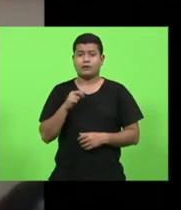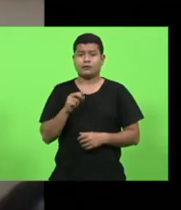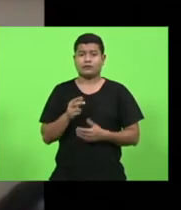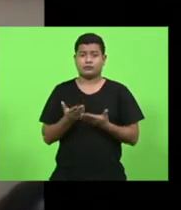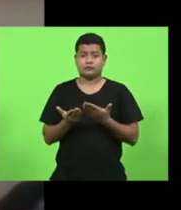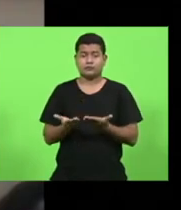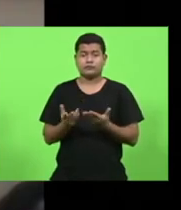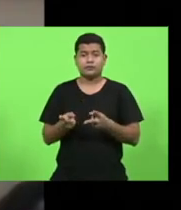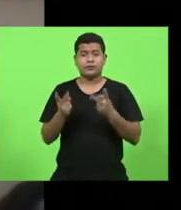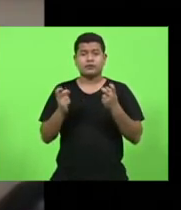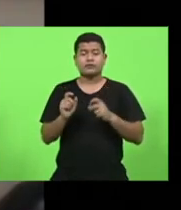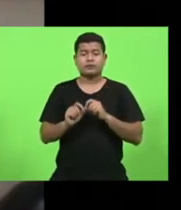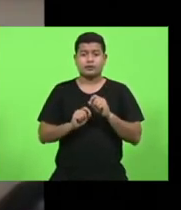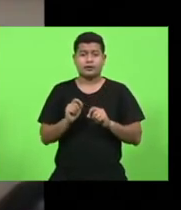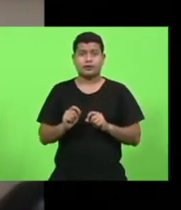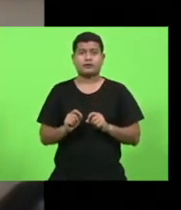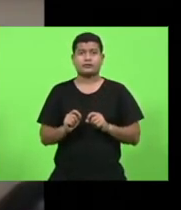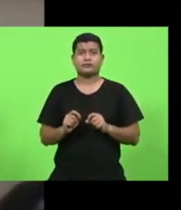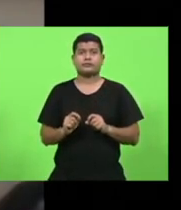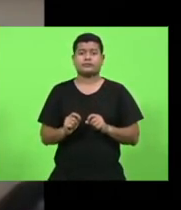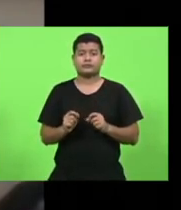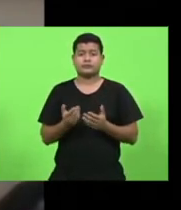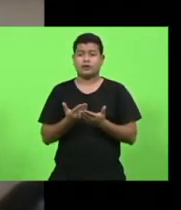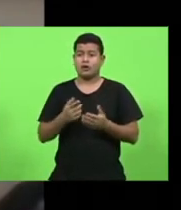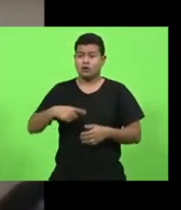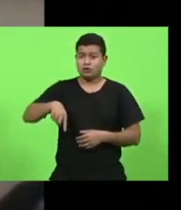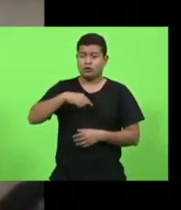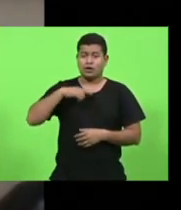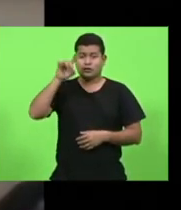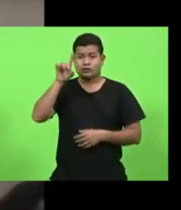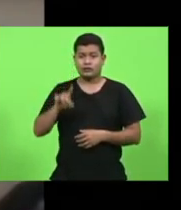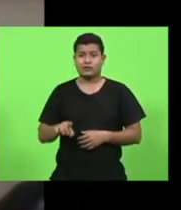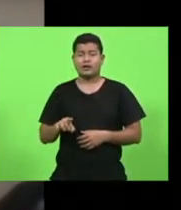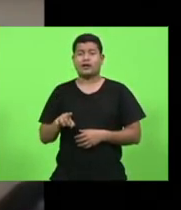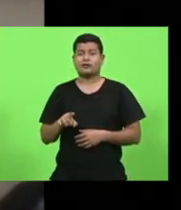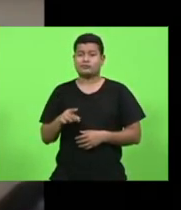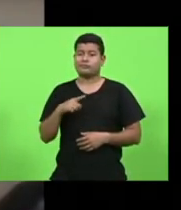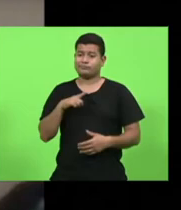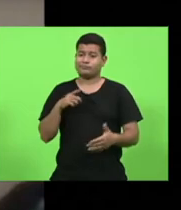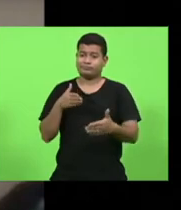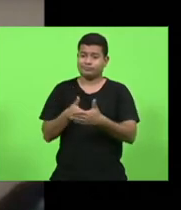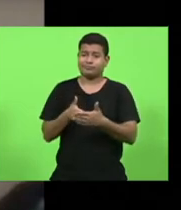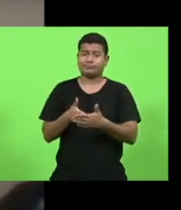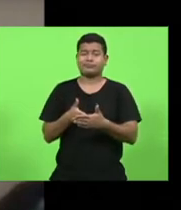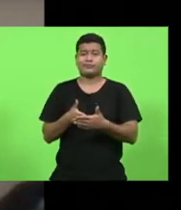dioturnamente que os nossos direitos estão sendo vilipendiados, estão sendo